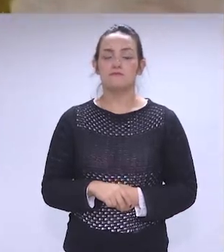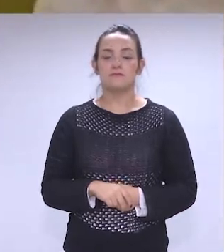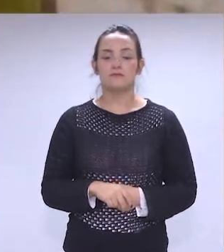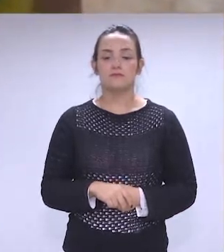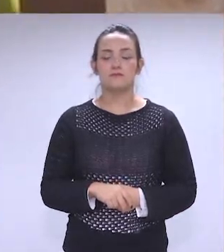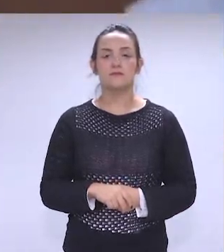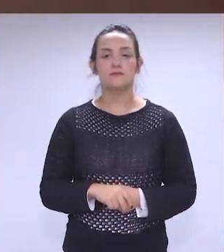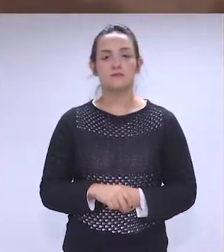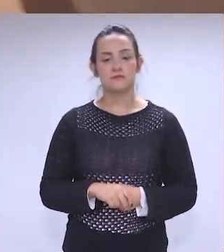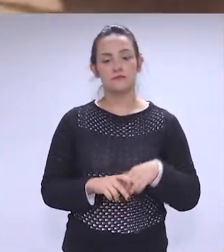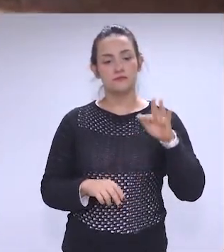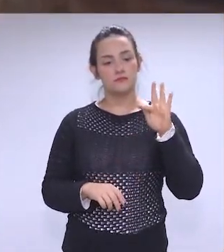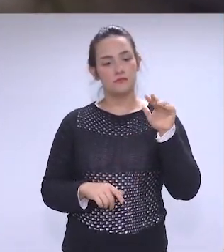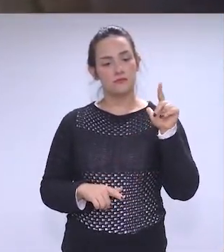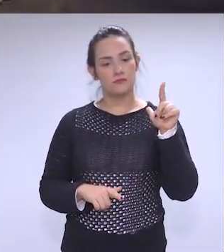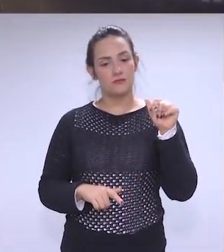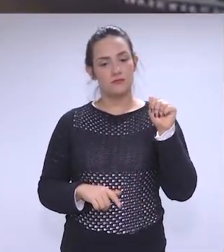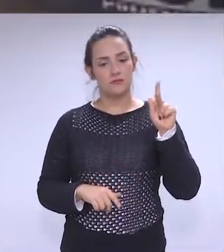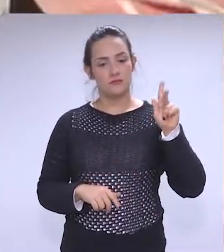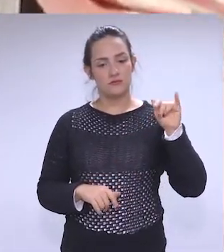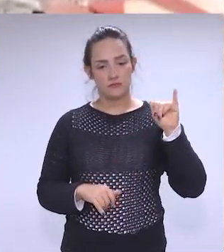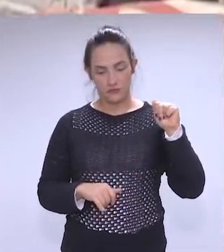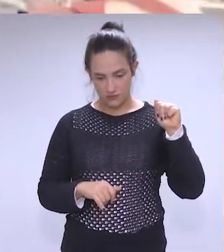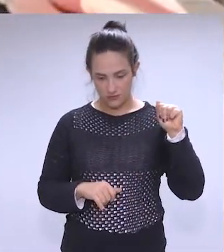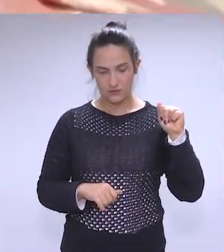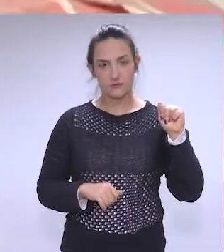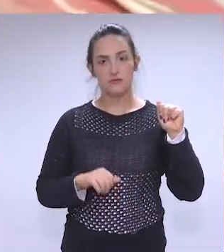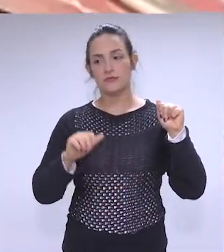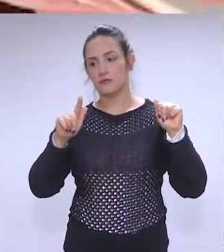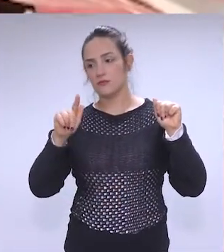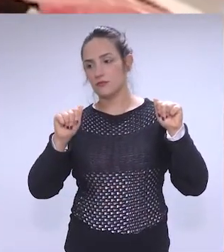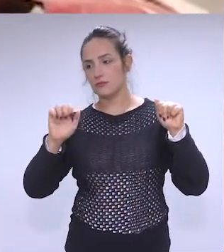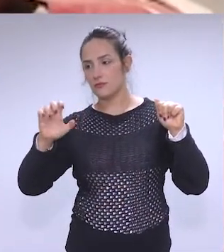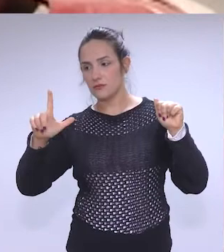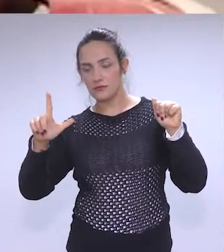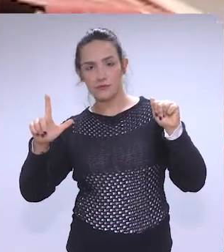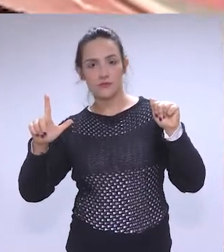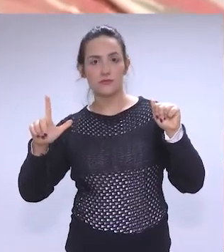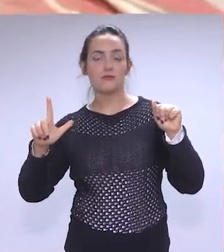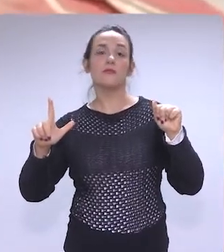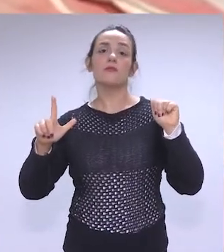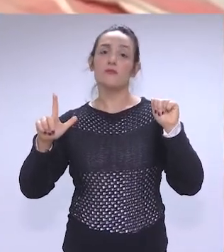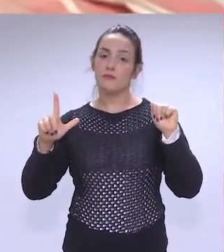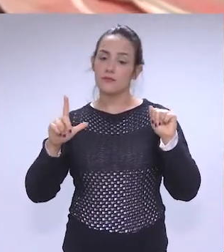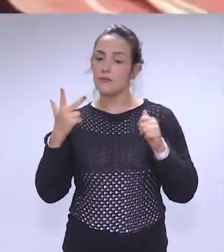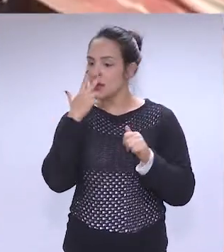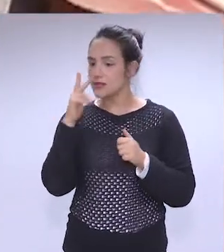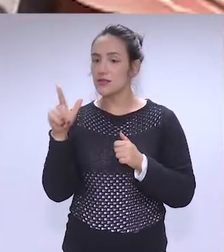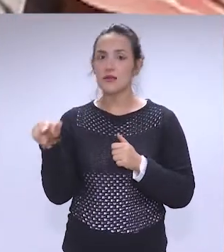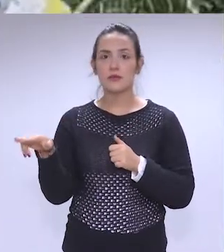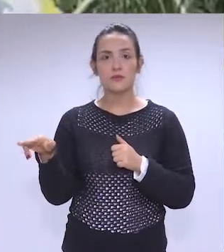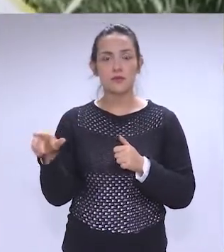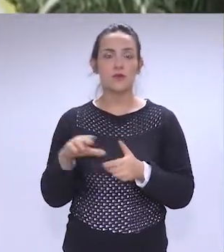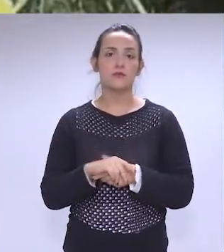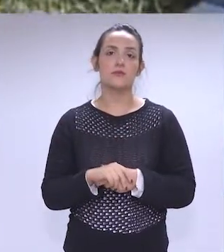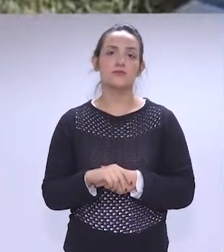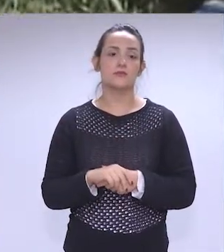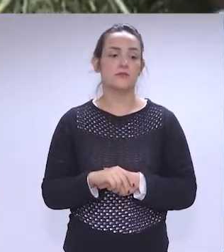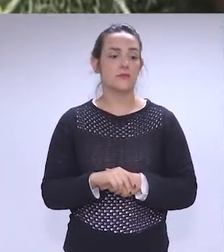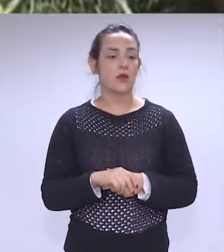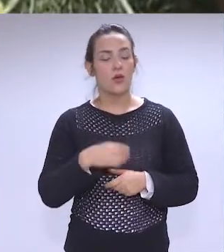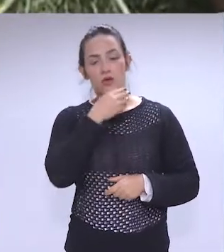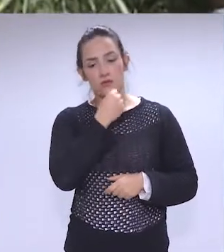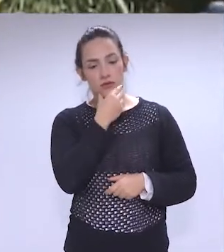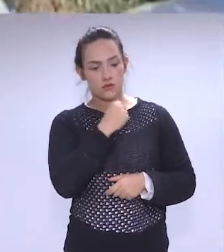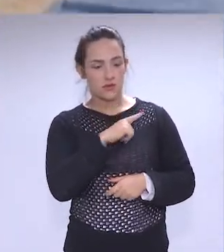Pela diferença de idade, Flávia e Gael bem que poderiam ser irmãos. Ela está às vésperas de completar 16 anos e ele bem próximo de